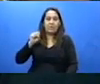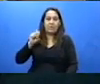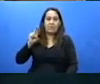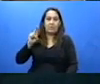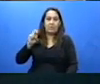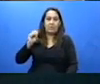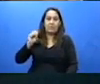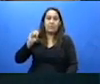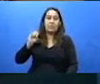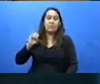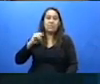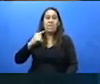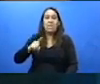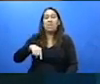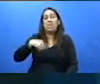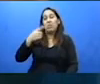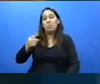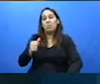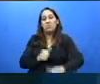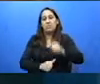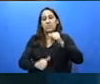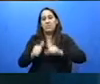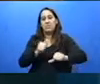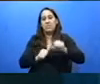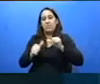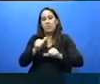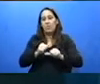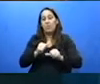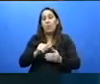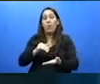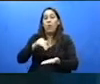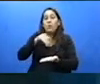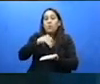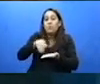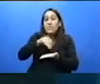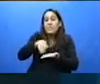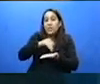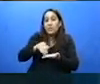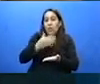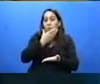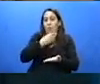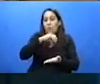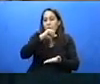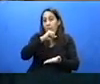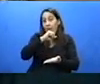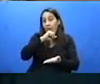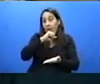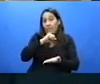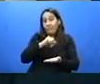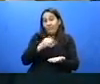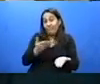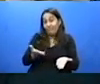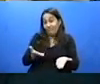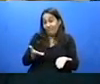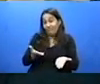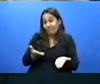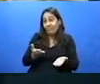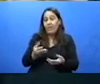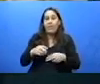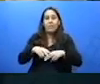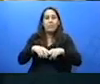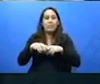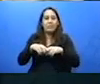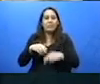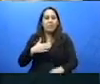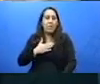virou depois escritório do meu pai. E o lugar que, de acordo com a escala de tamanhos da